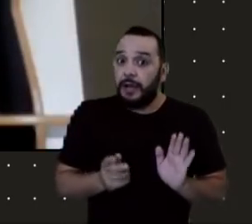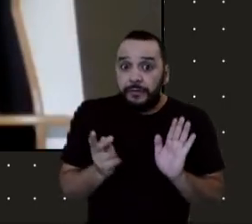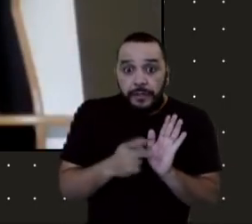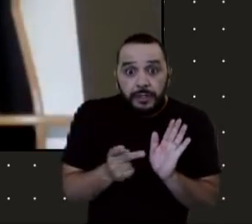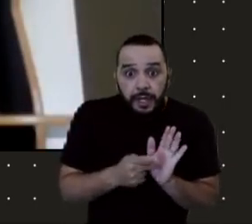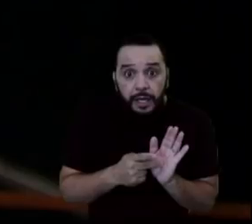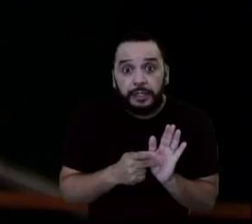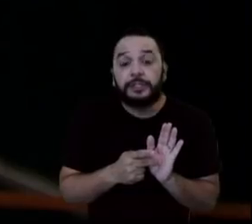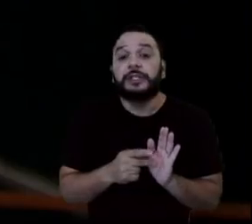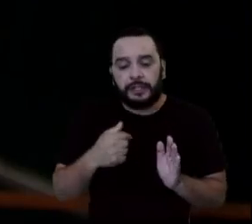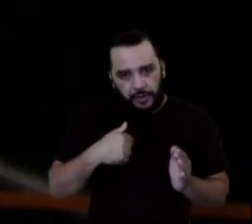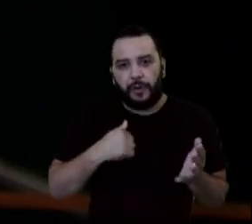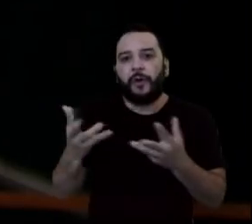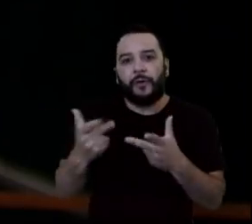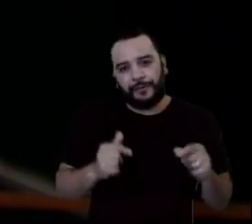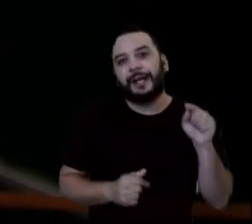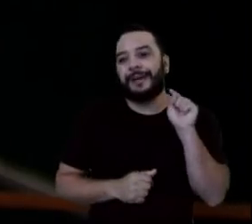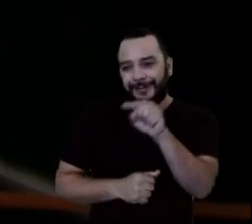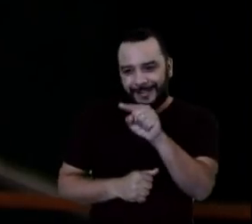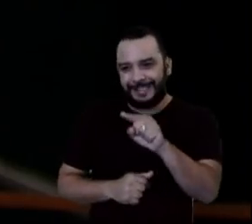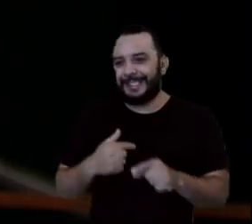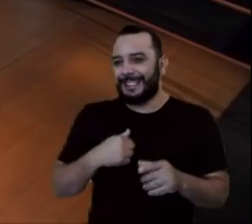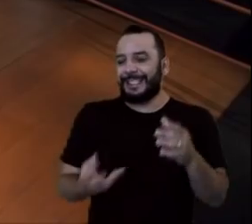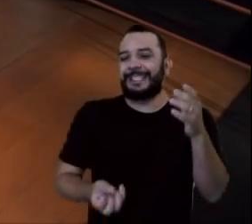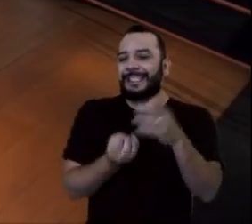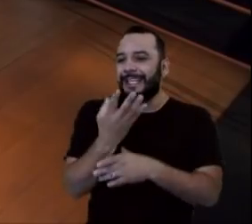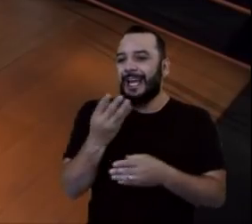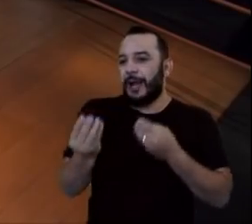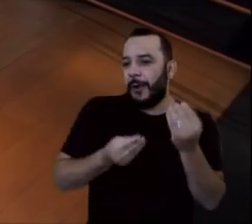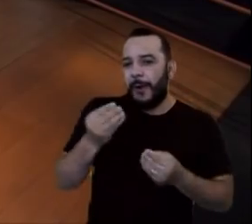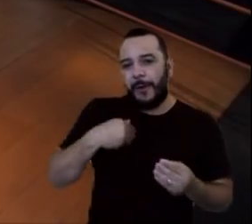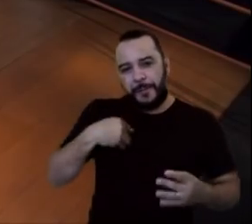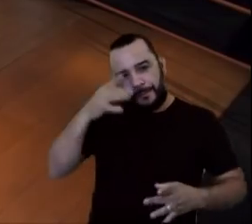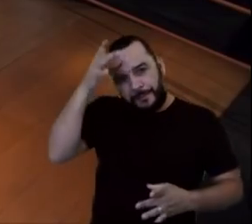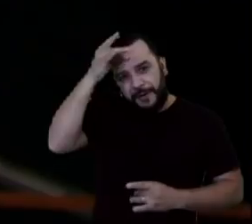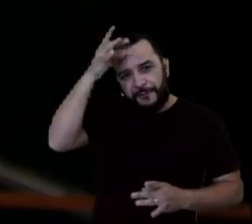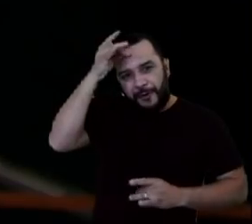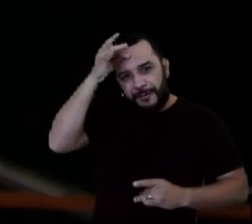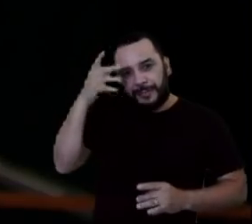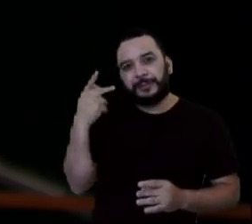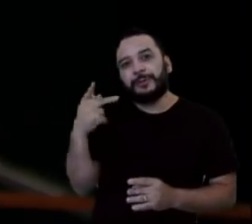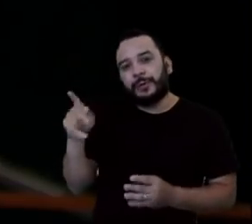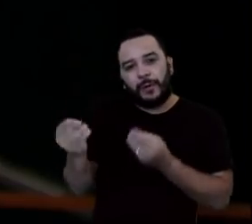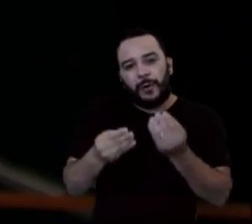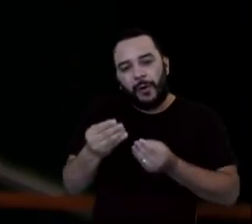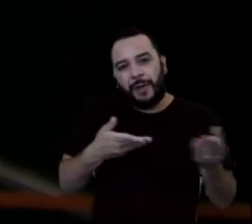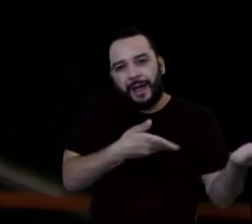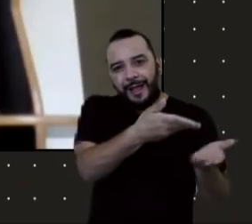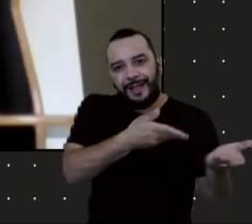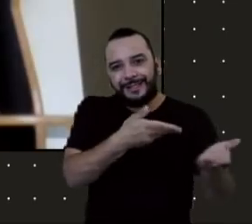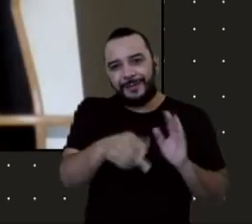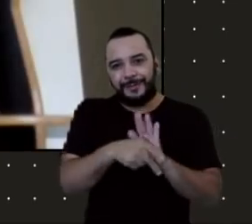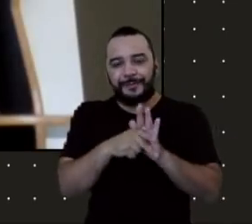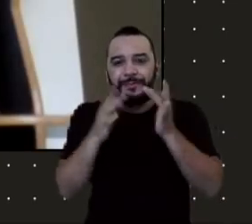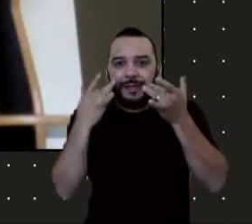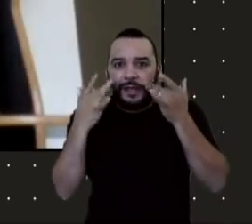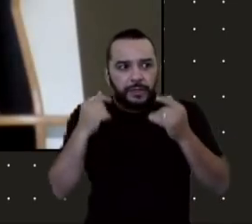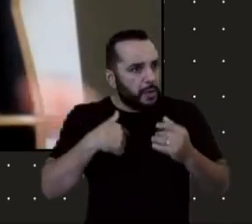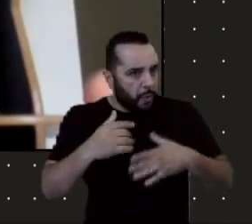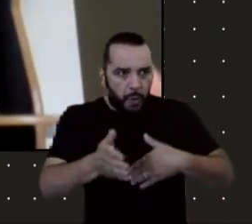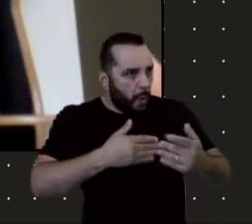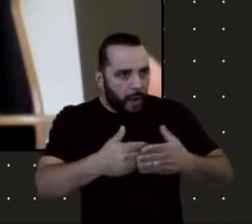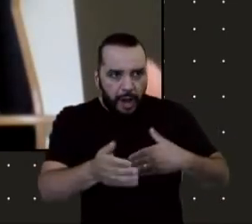falou assim, então eu queria convidar você oficialmente para criar uma performance sobre a sua relação com essa peça. Aí eu falei, mas